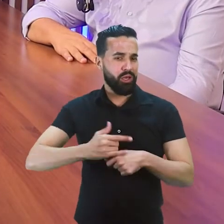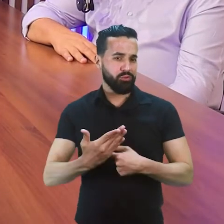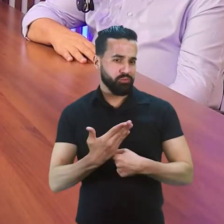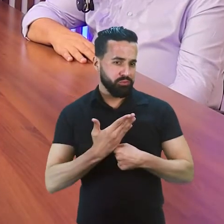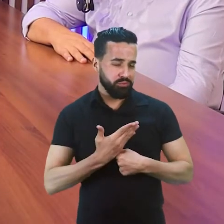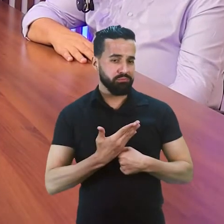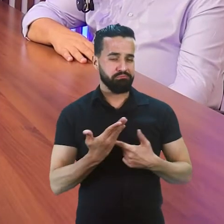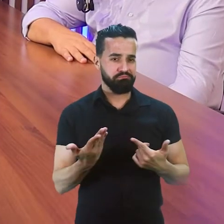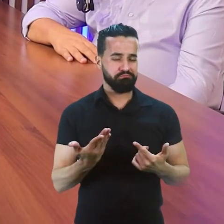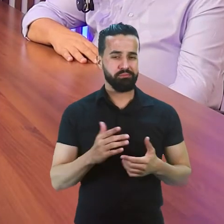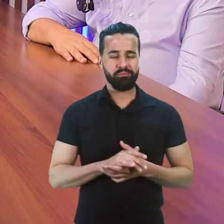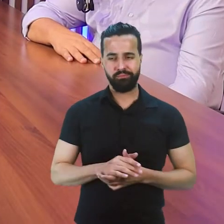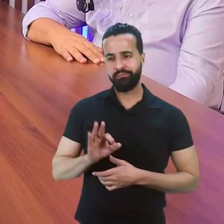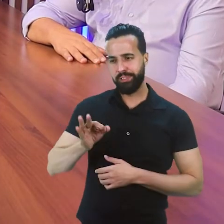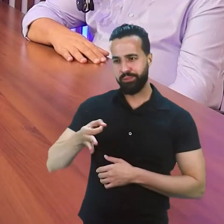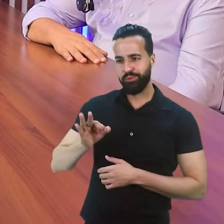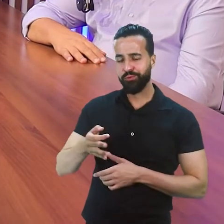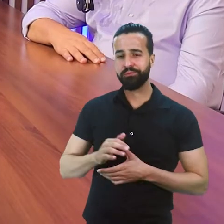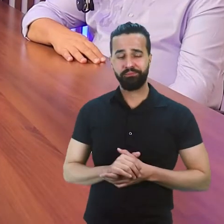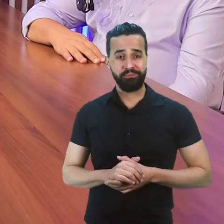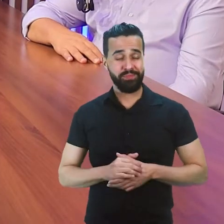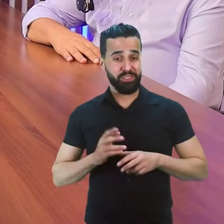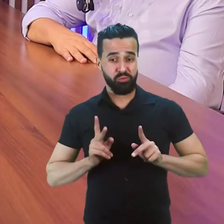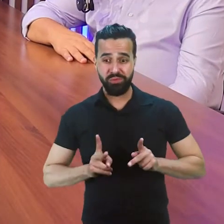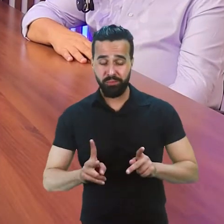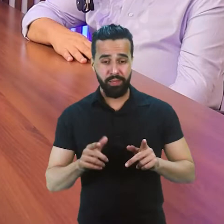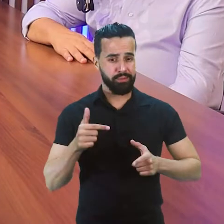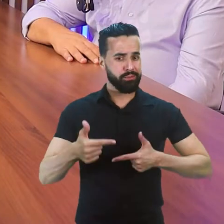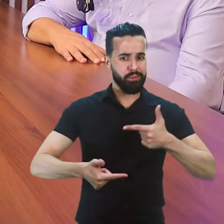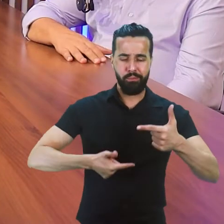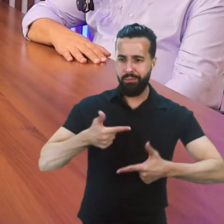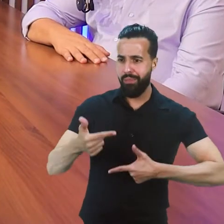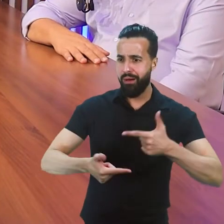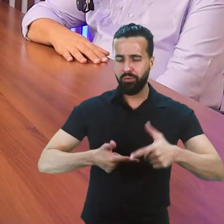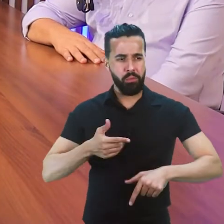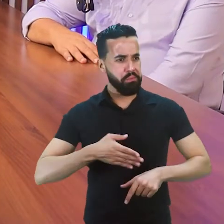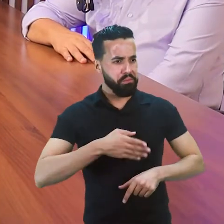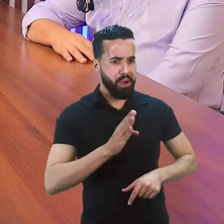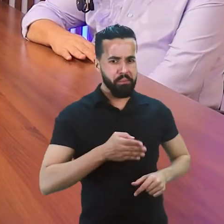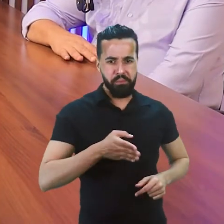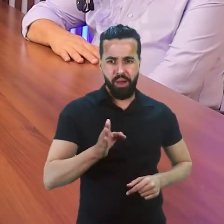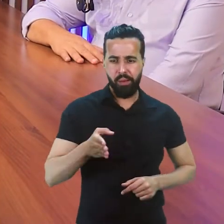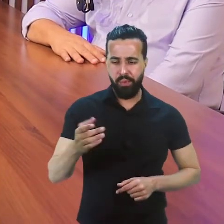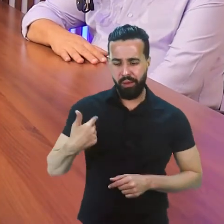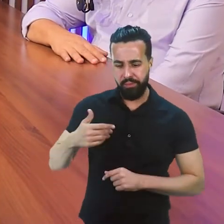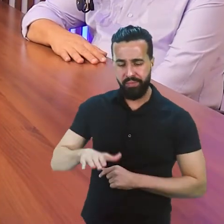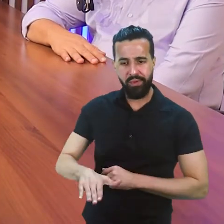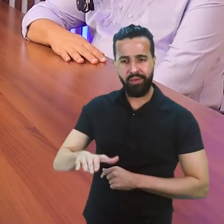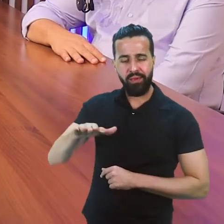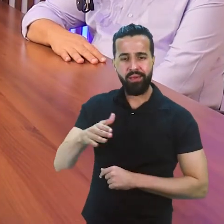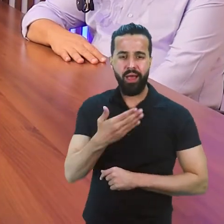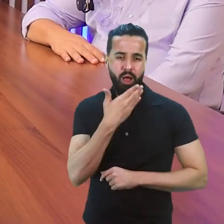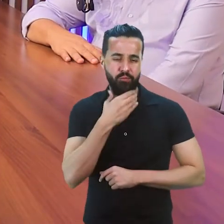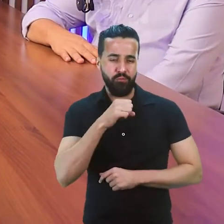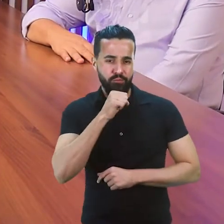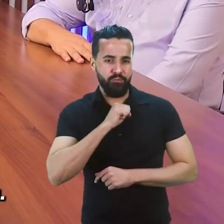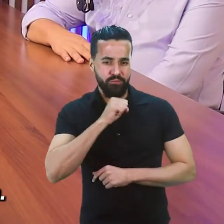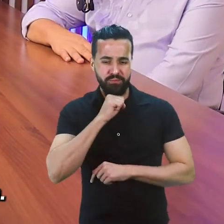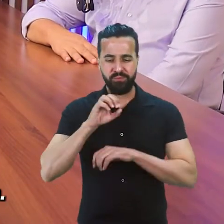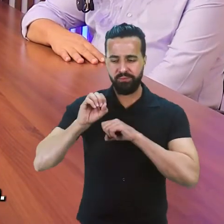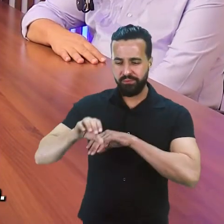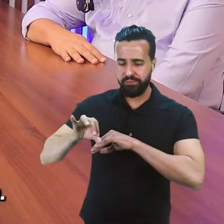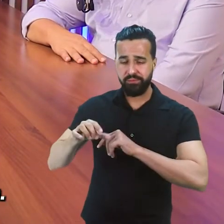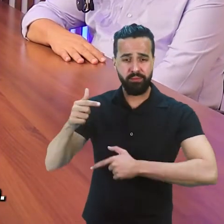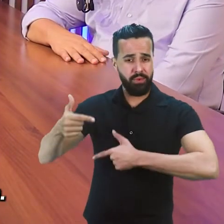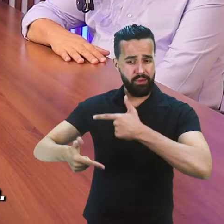para casa, Antônio. Assim, eu sempre fui muito ativo, né? Igual eu tô te falando, desde pequeno meu avô me ensinou a trabalhar